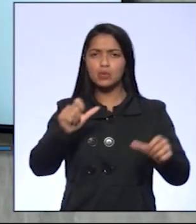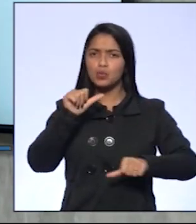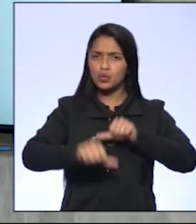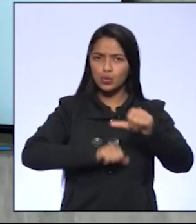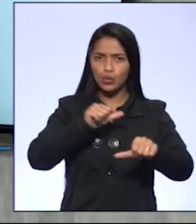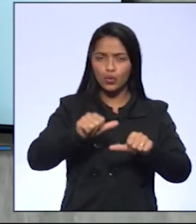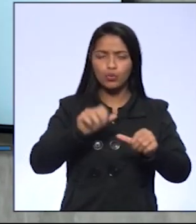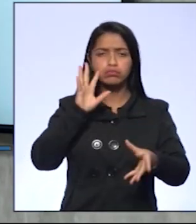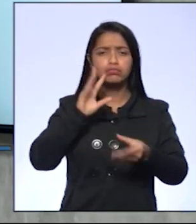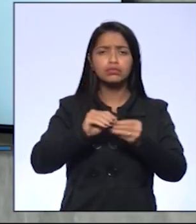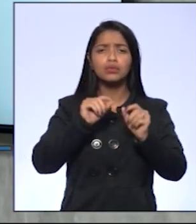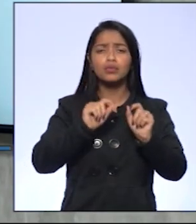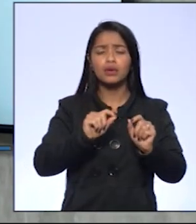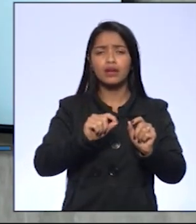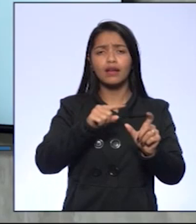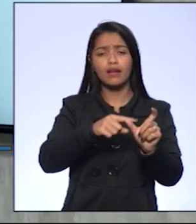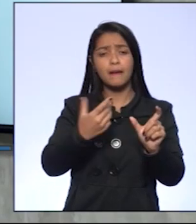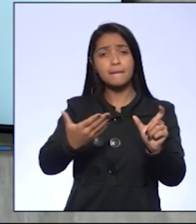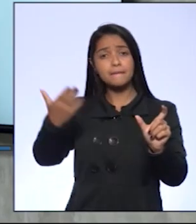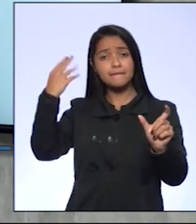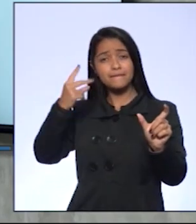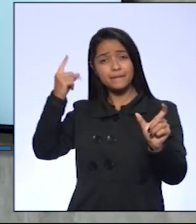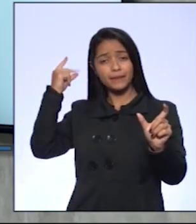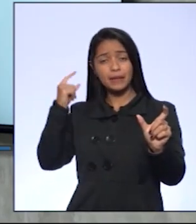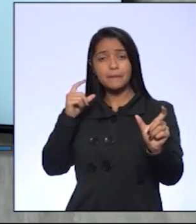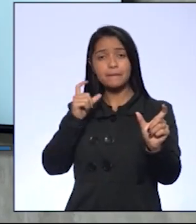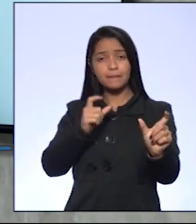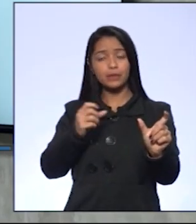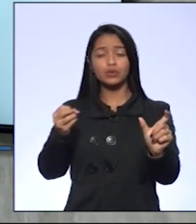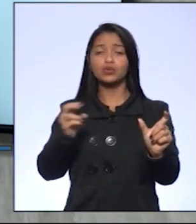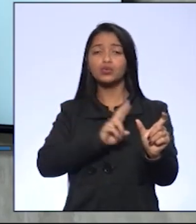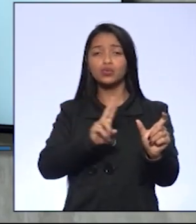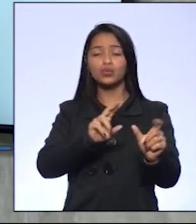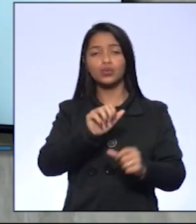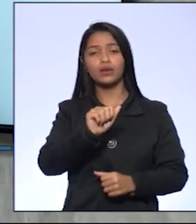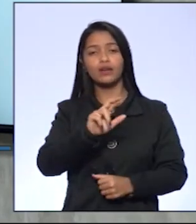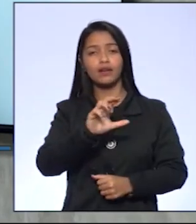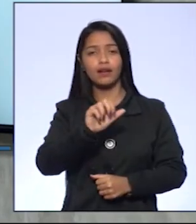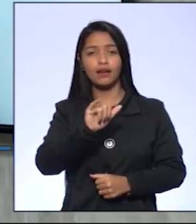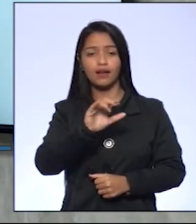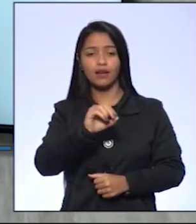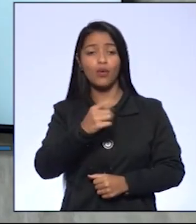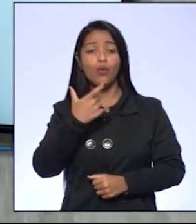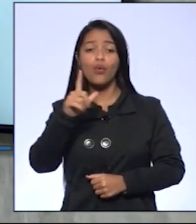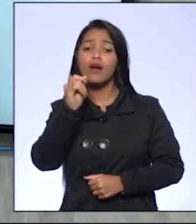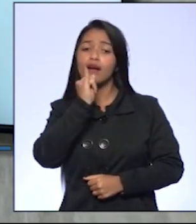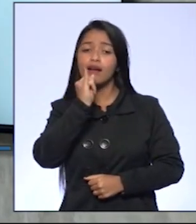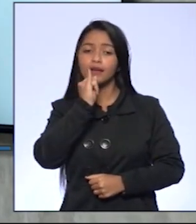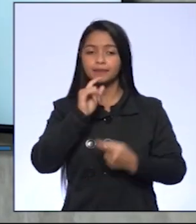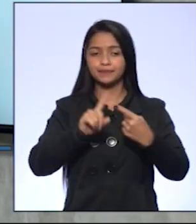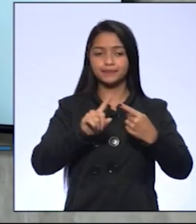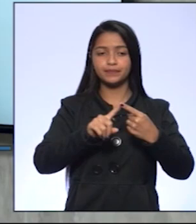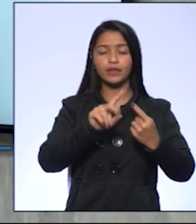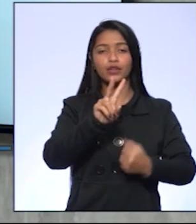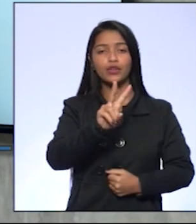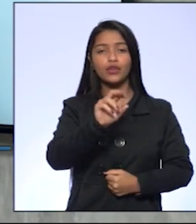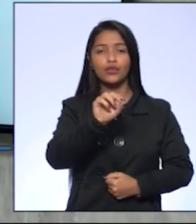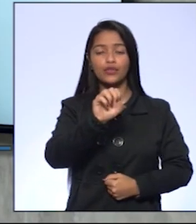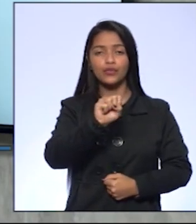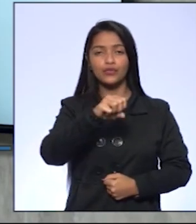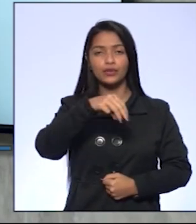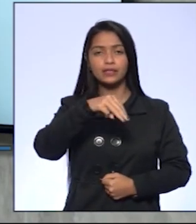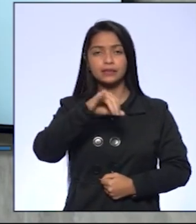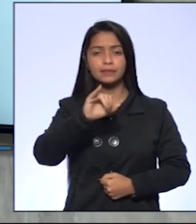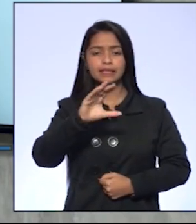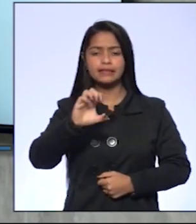palavras que o seu registro antigo é chamado de arcaísmo, tá certo? Ó, esse vós-me ser aqui é o nosso simpático você, que